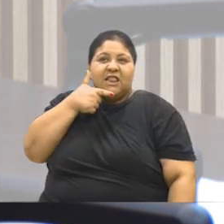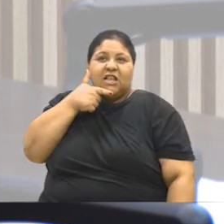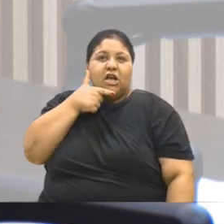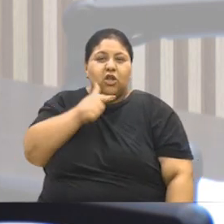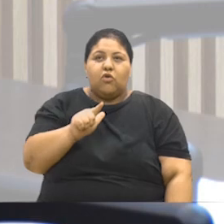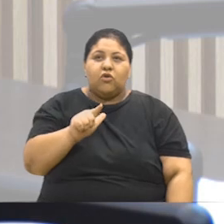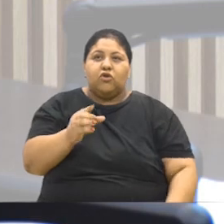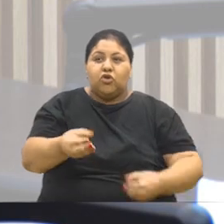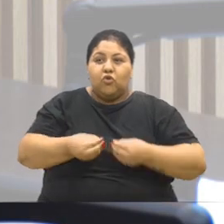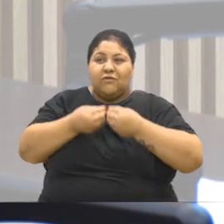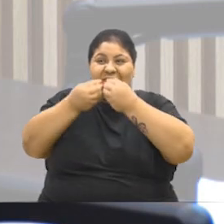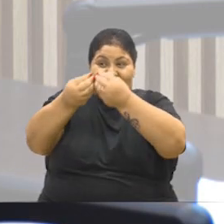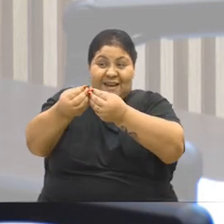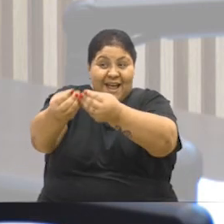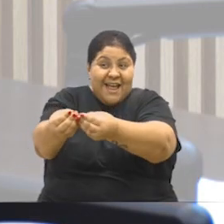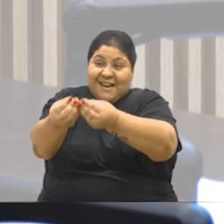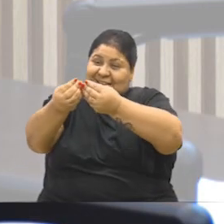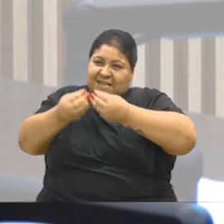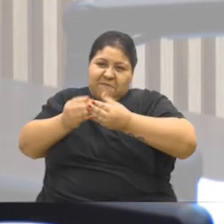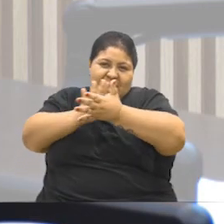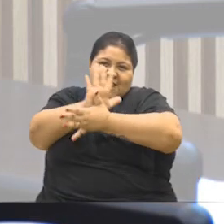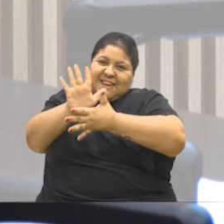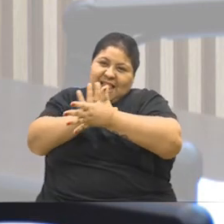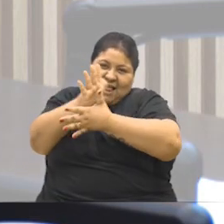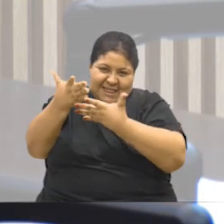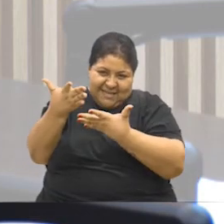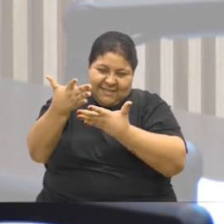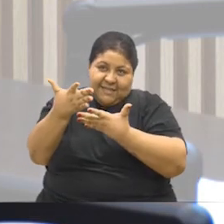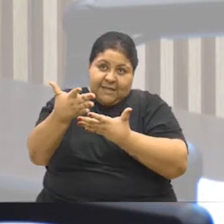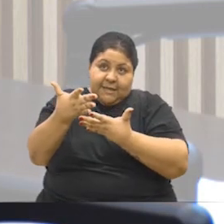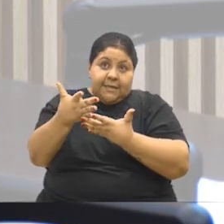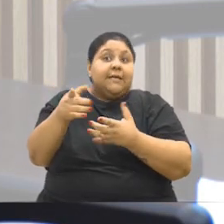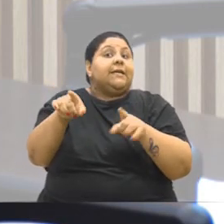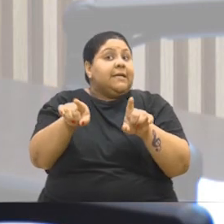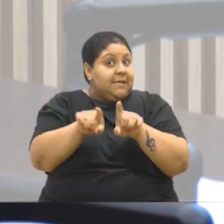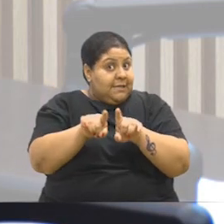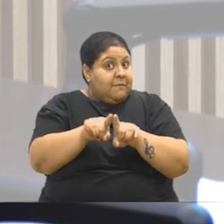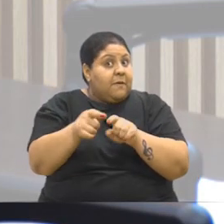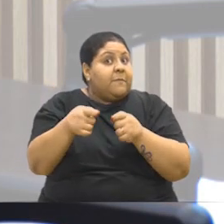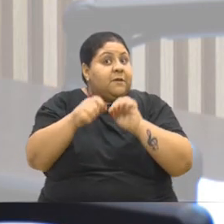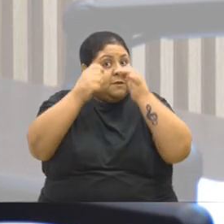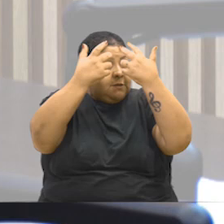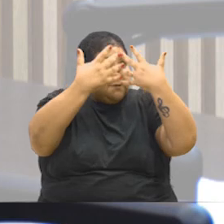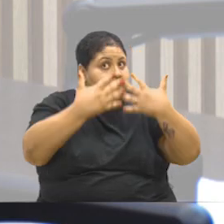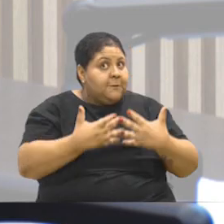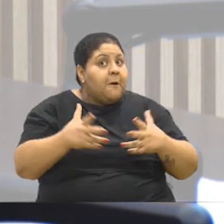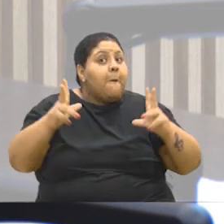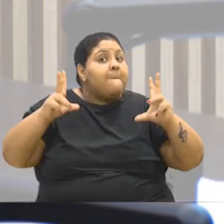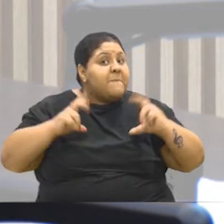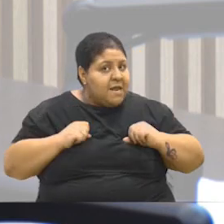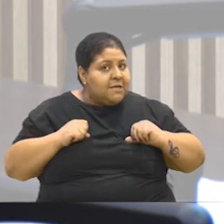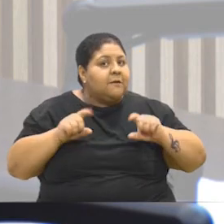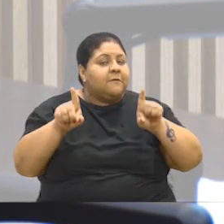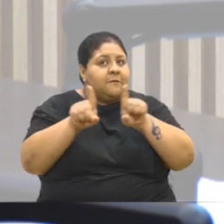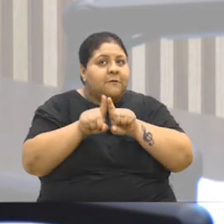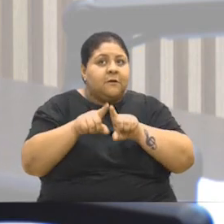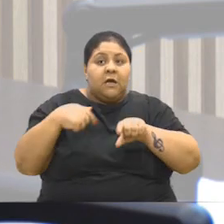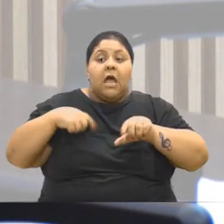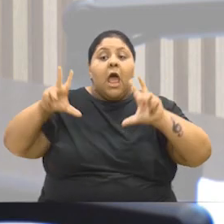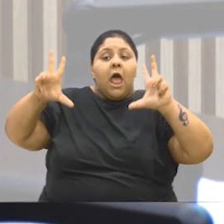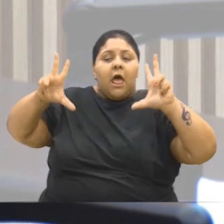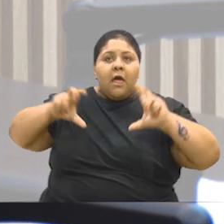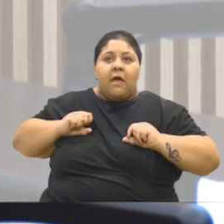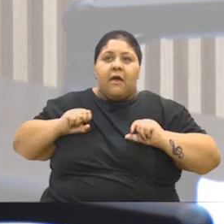consegue entregar e receber para si mesmo em primeiro lugar. E tem mais um ponto aí também. Tem questão de merecimento.